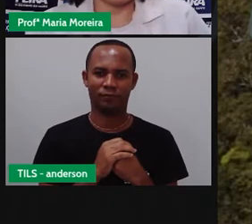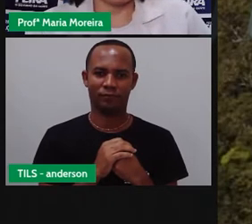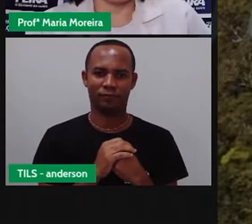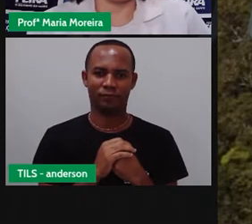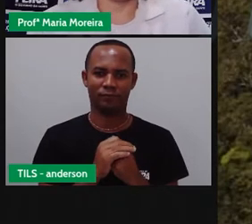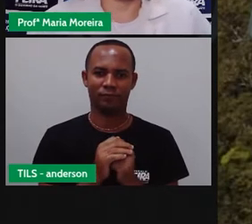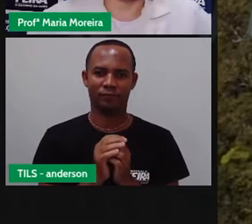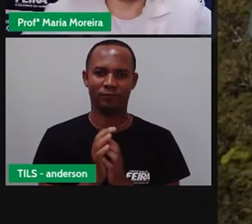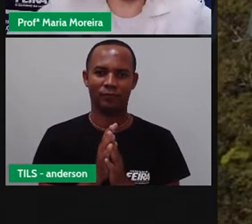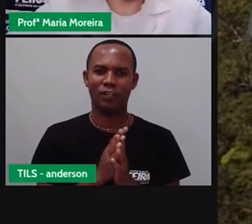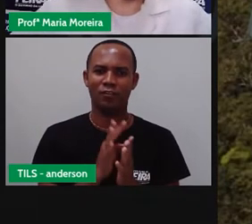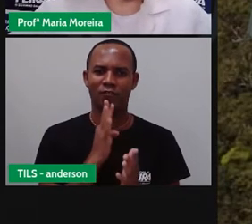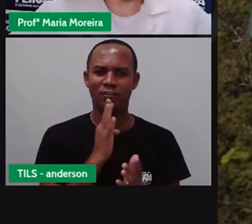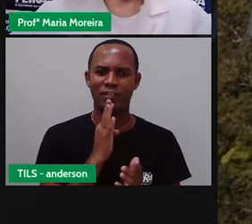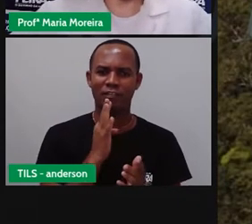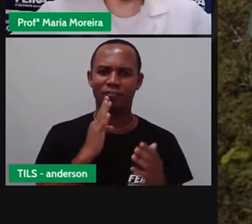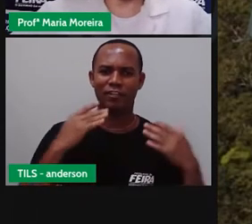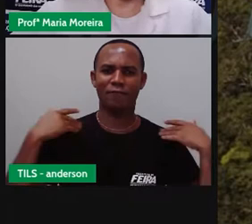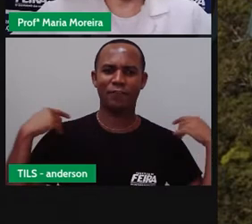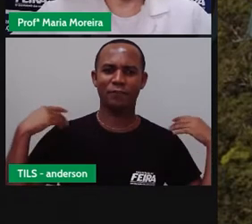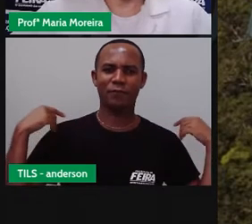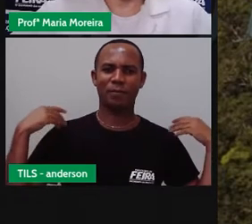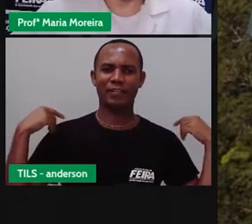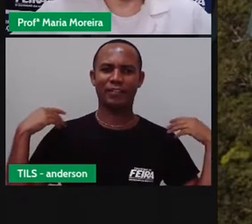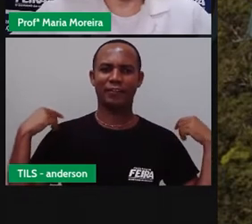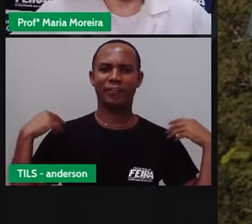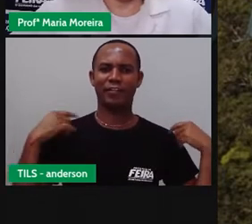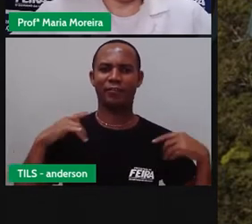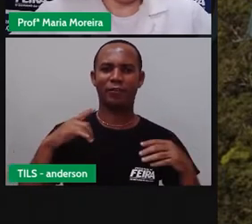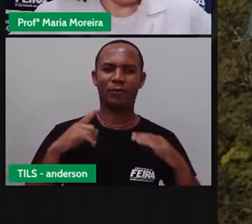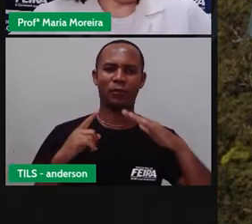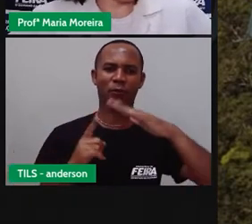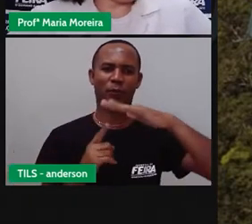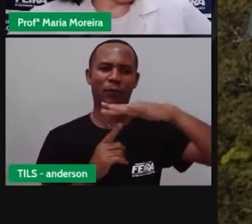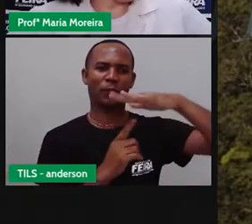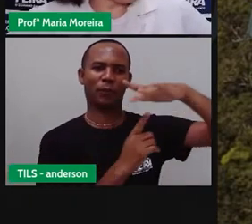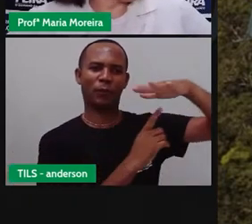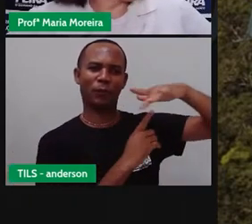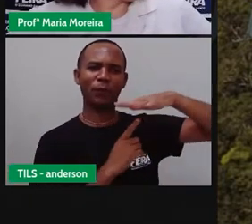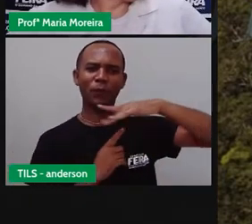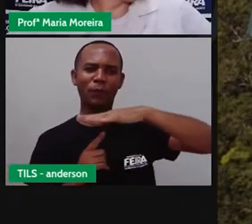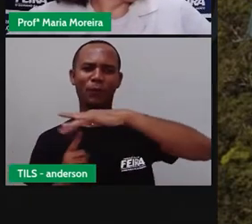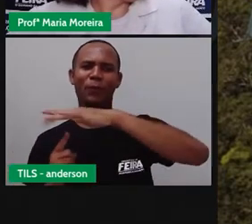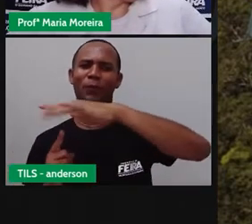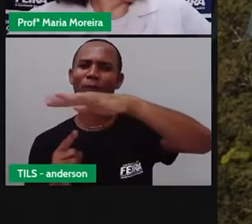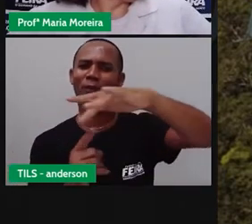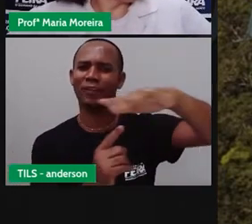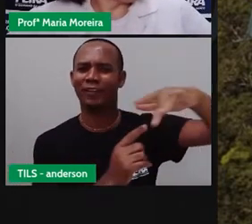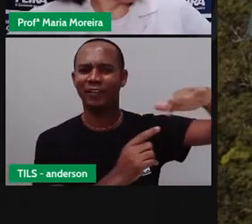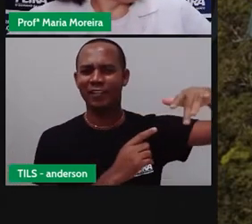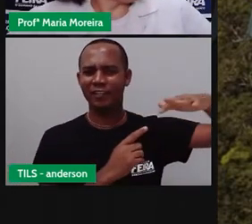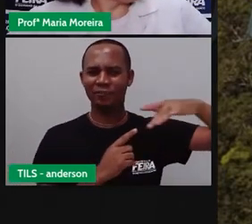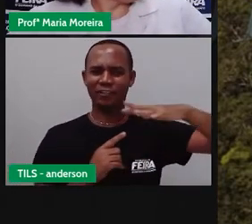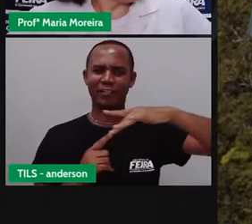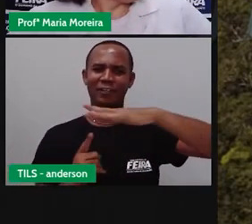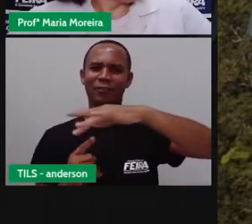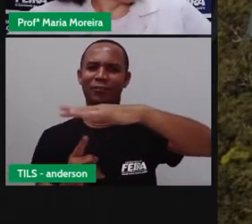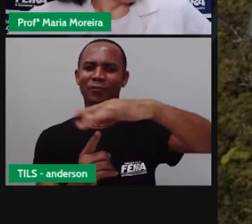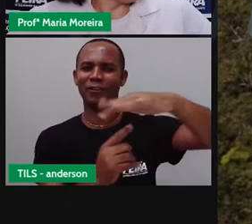o Anderson você sabe o que é isso o hábito é amostrado viu